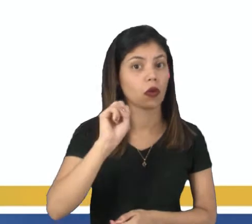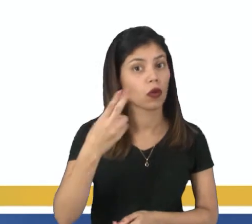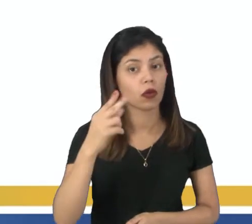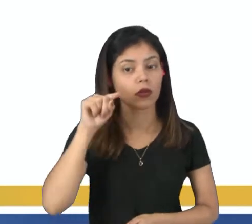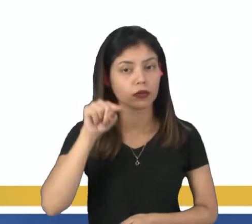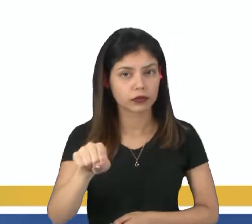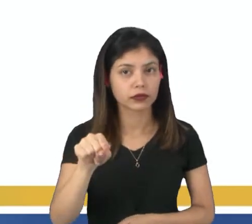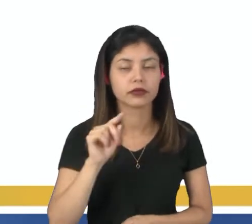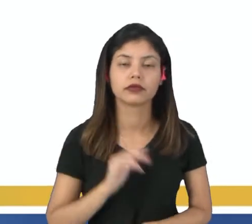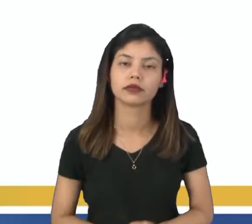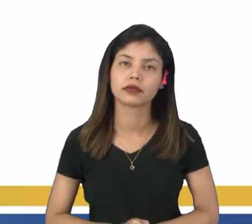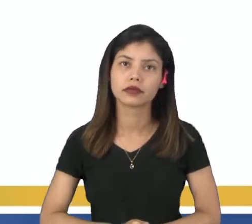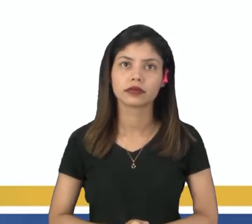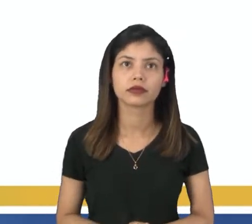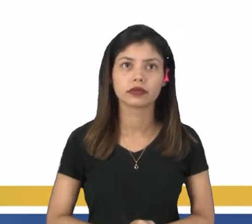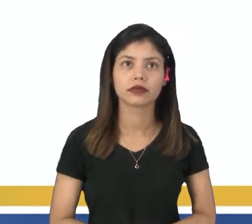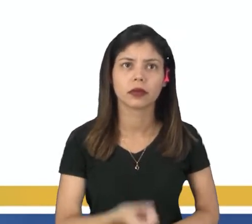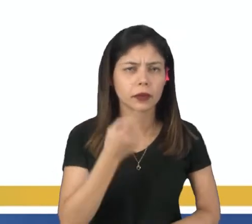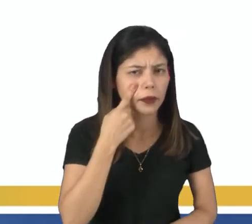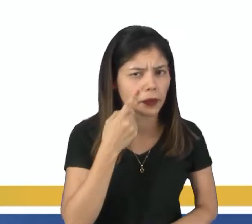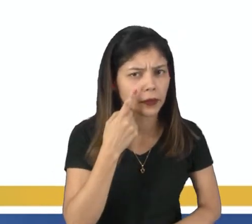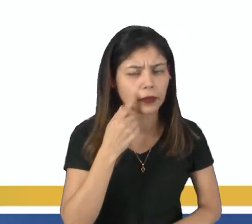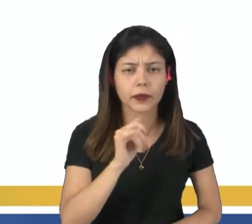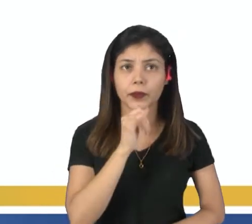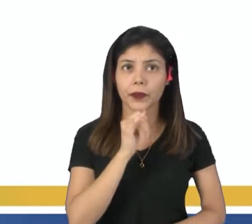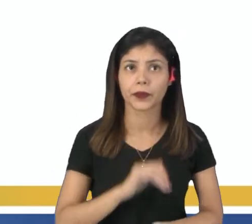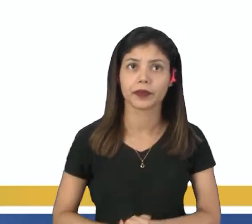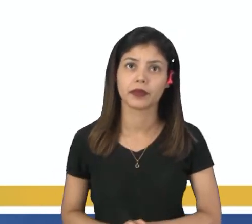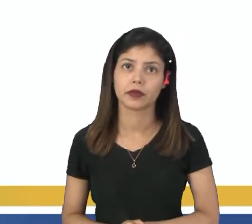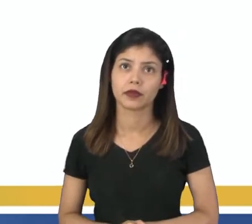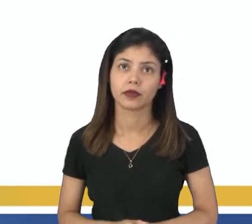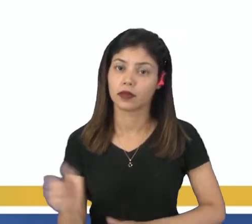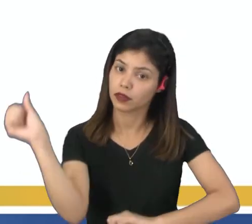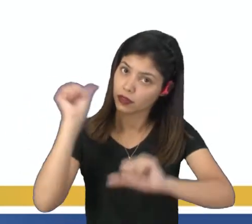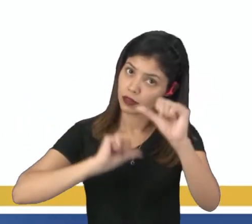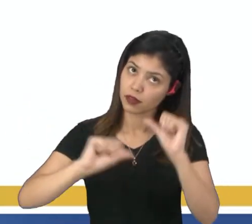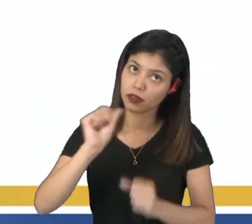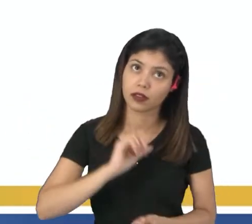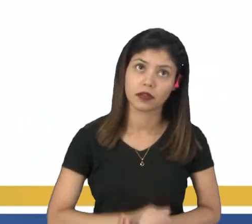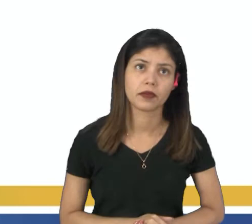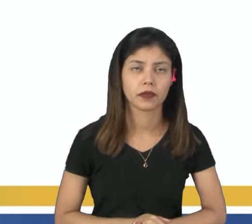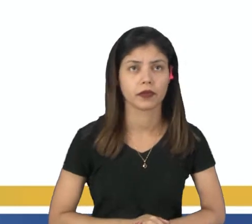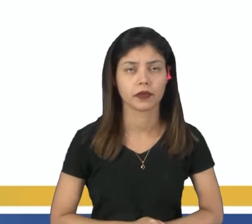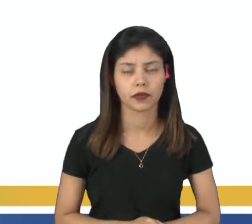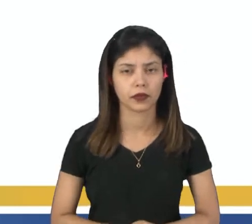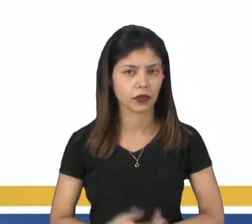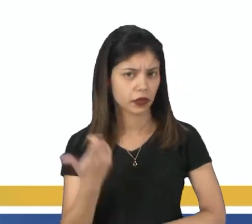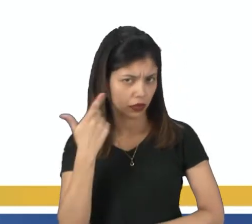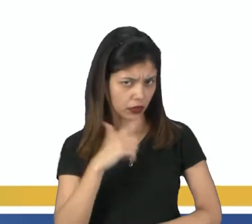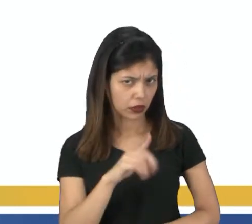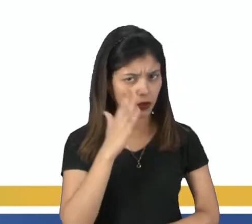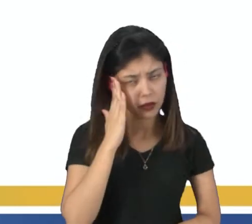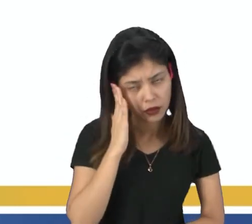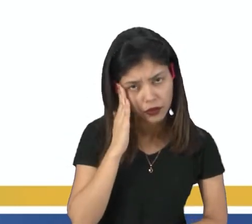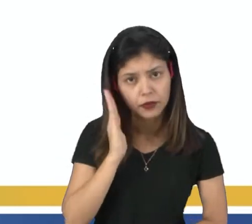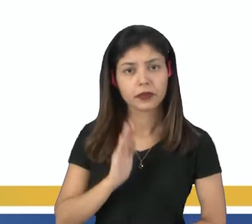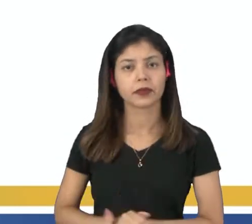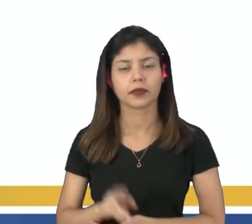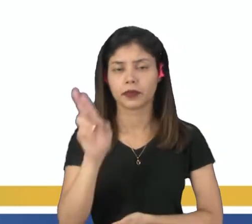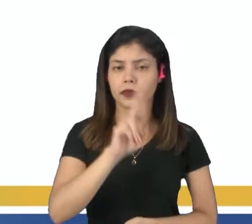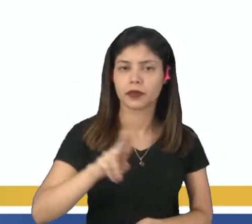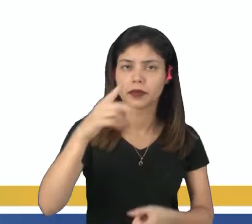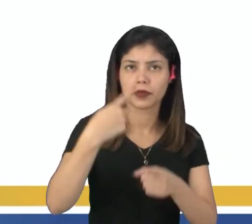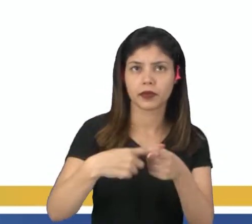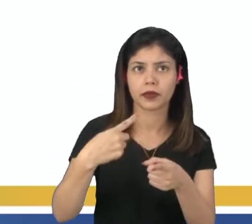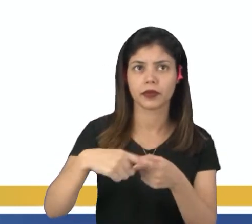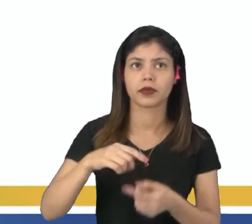ou de um ponto final. Observe o exemplo que nós modificamos. Vejam se vocês conseguem entender o uso